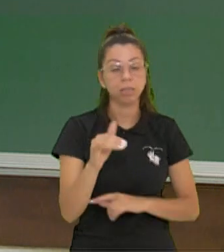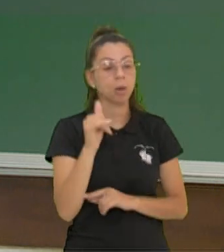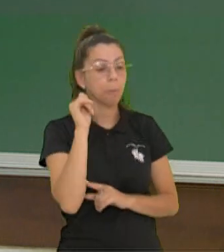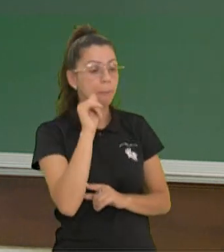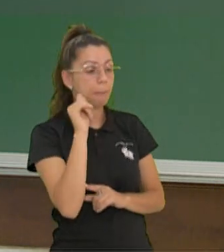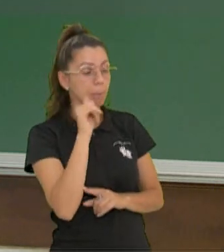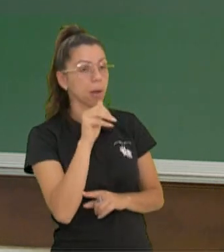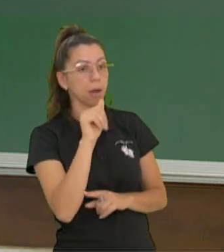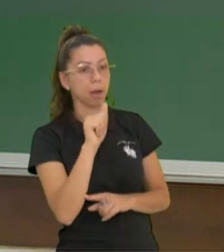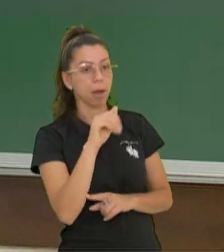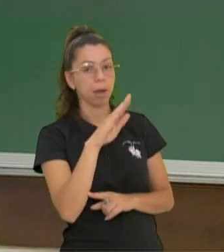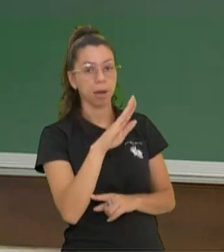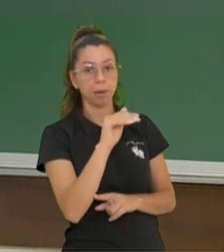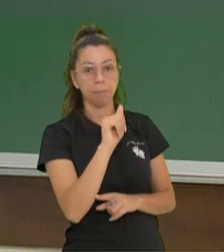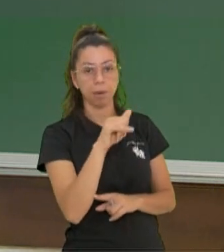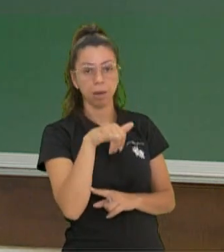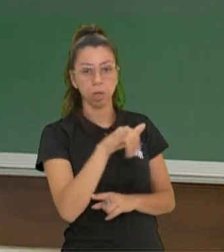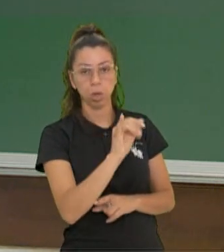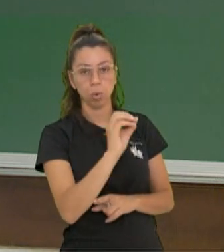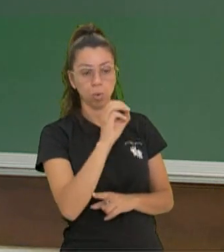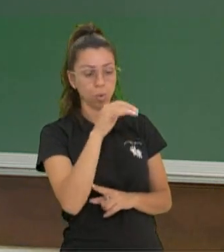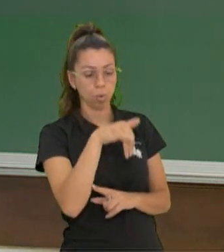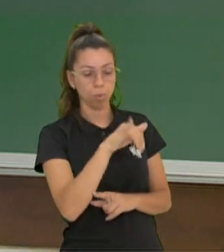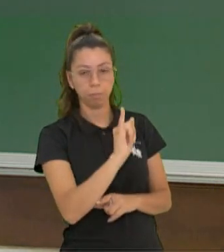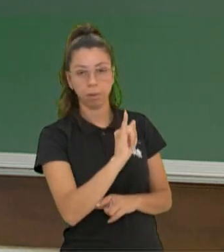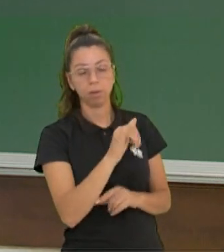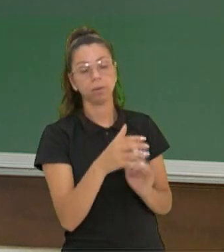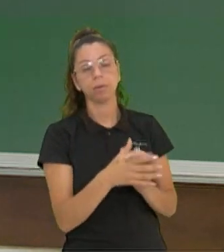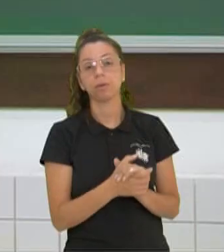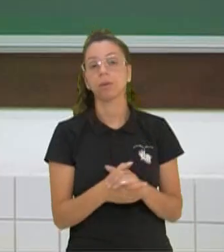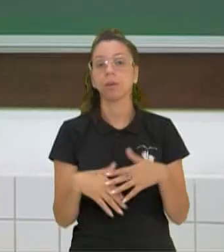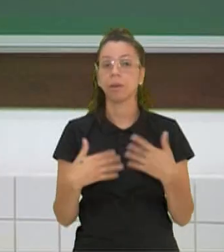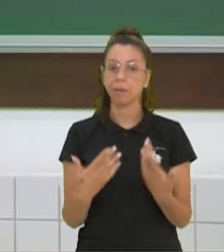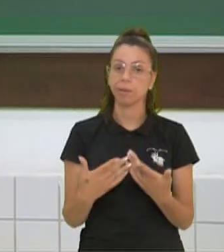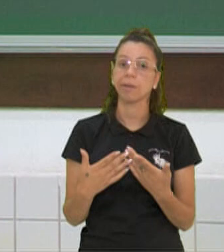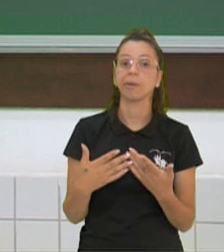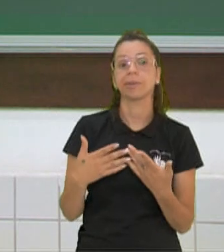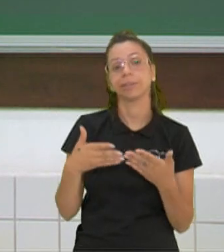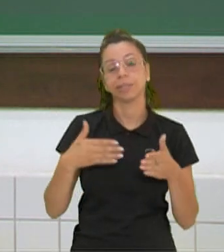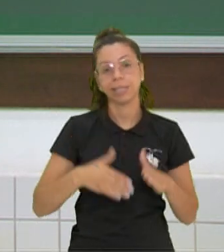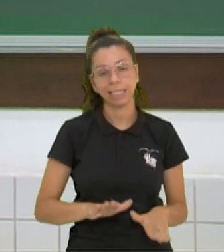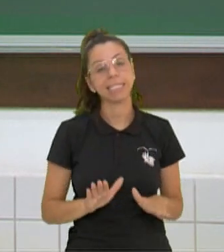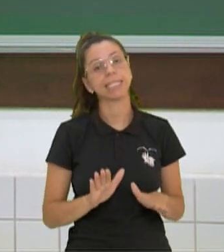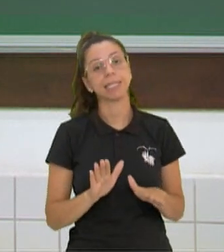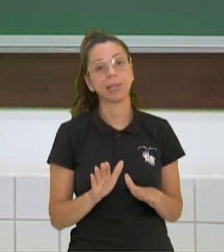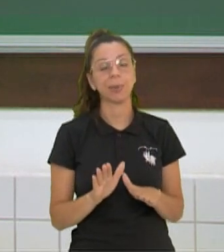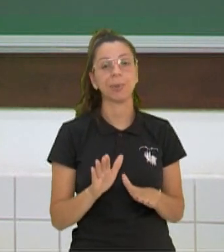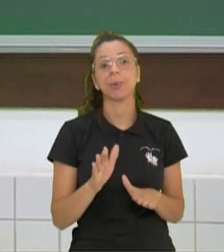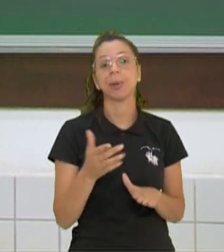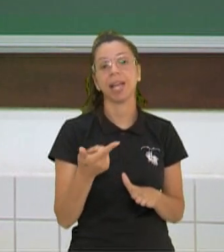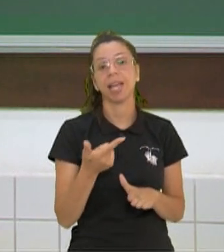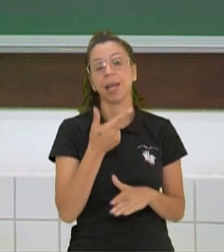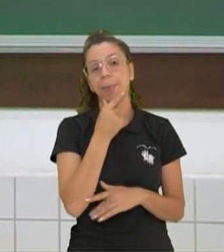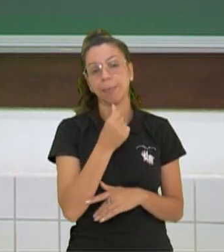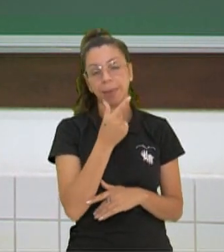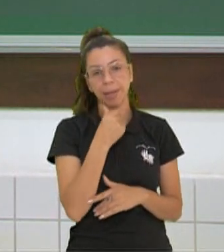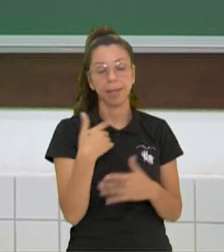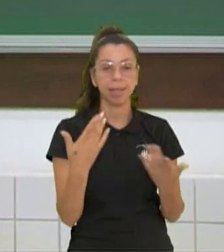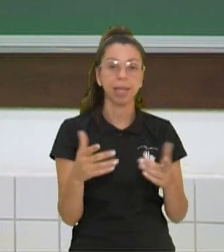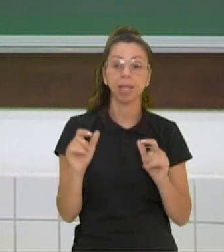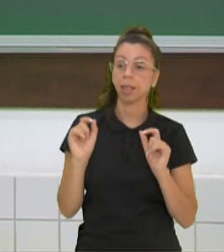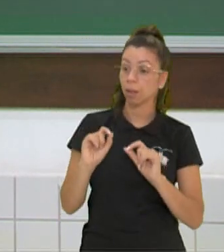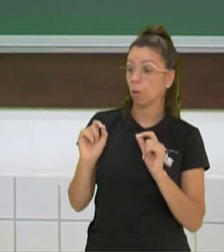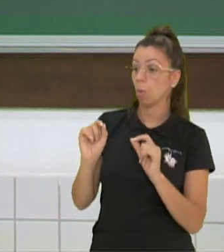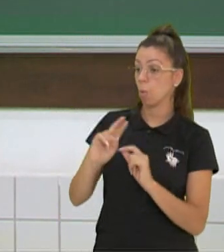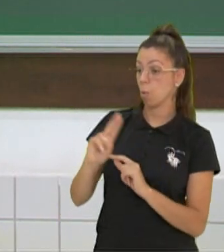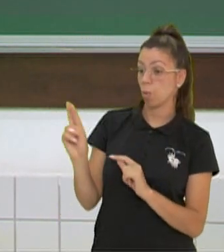ia se chamar Abayumi. Mas, como a Ana Gomes teve um menino, ela falou para a Lena que seria uma boa batizar a